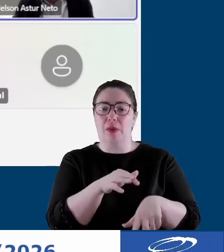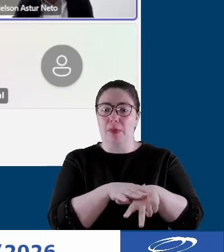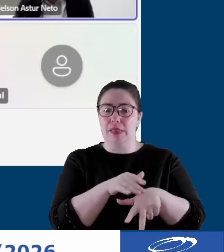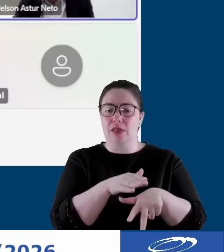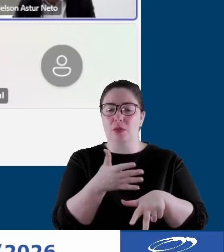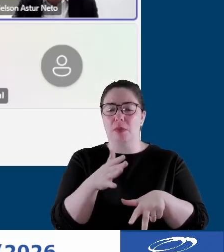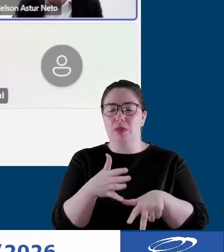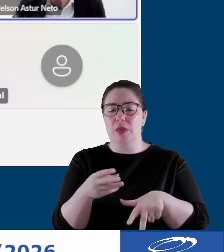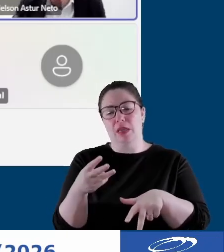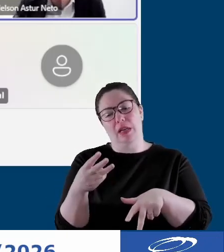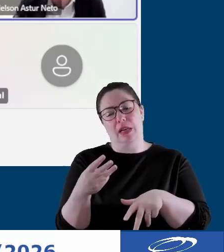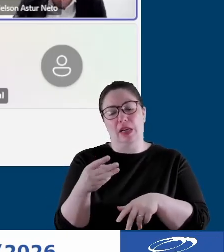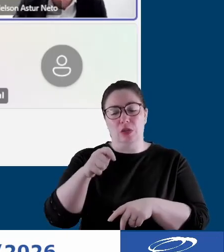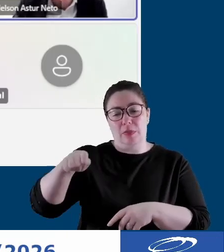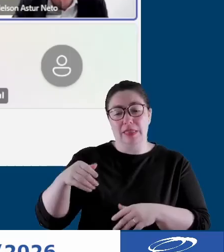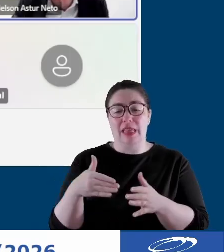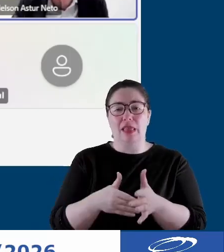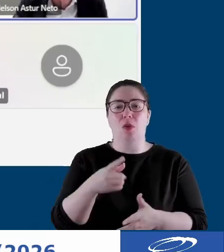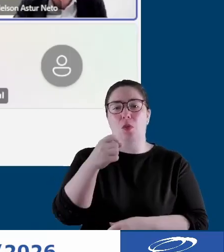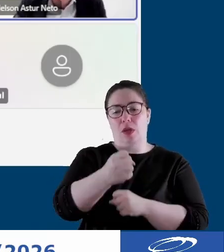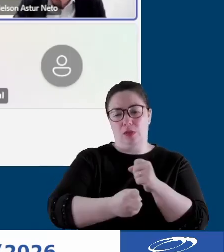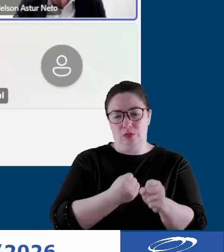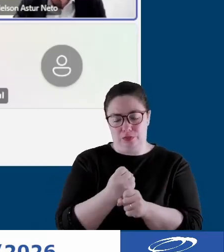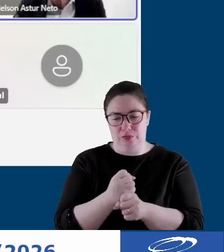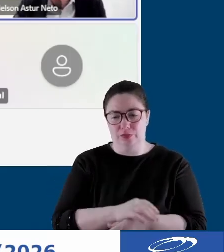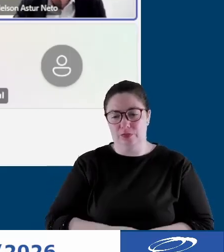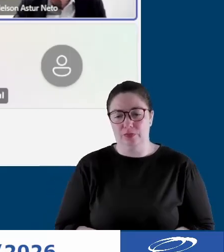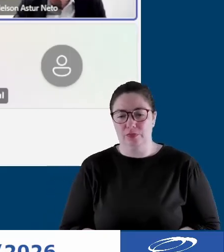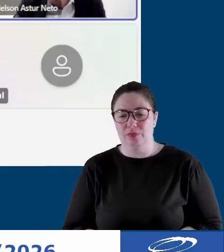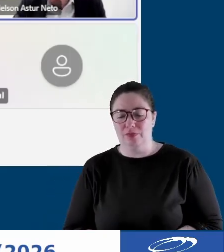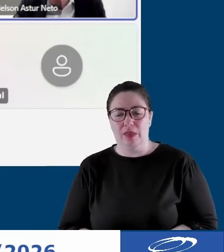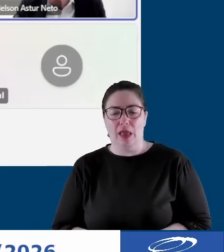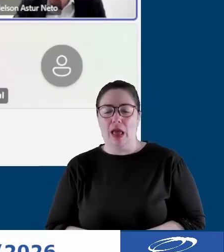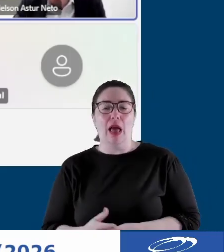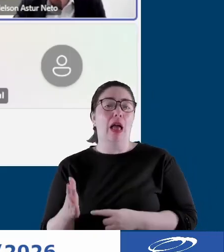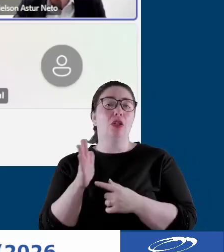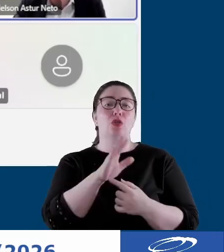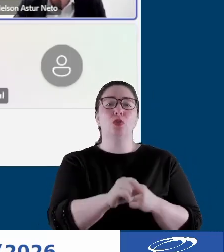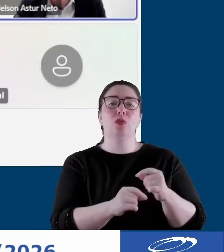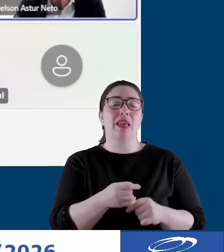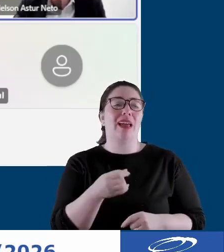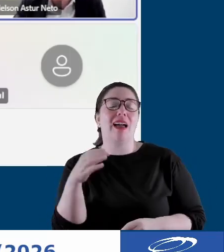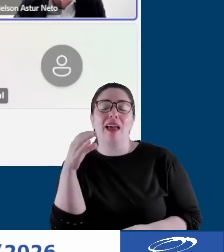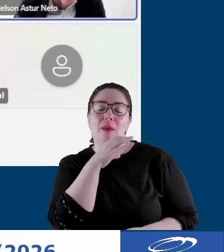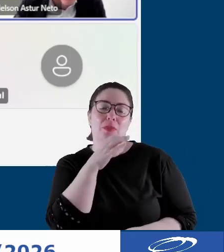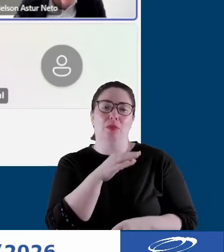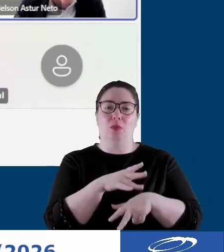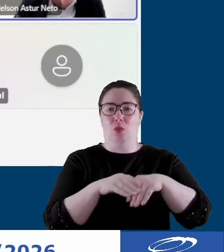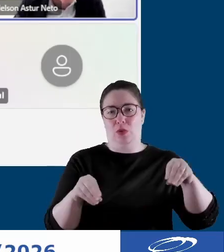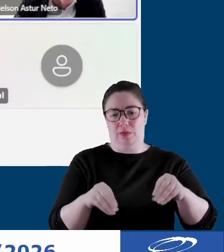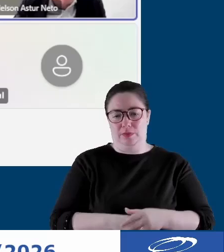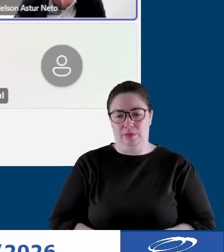aumenta muito o mau prognóstico. Raio-X ele vai estar mais relacionado às alterações